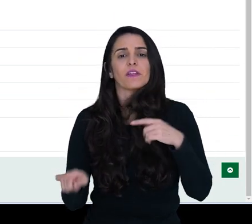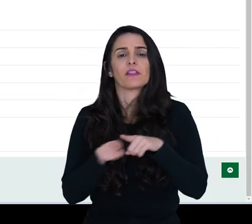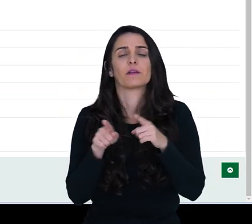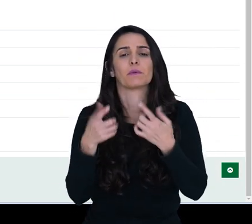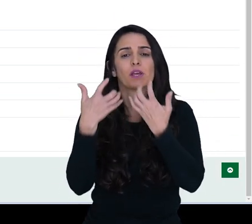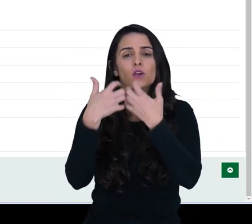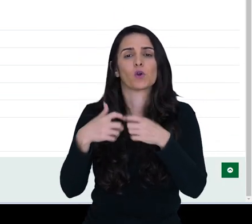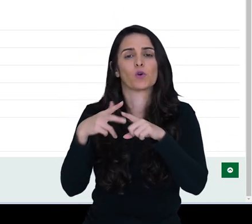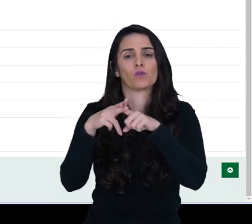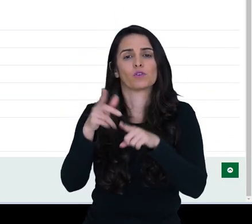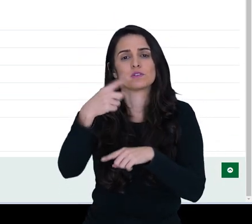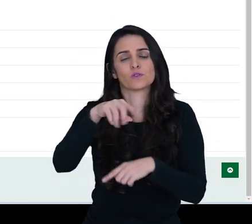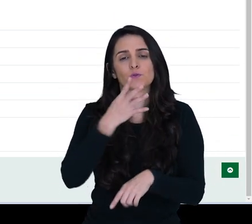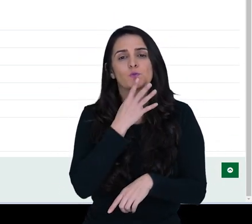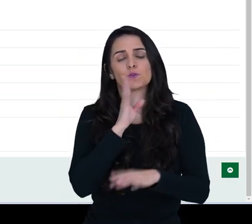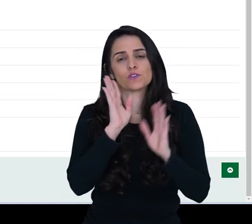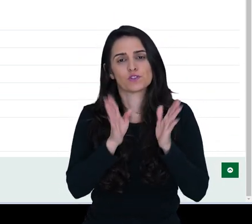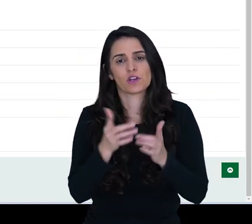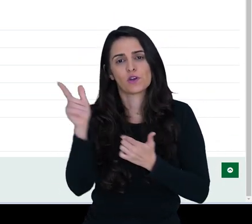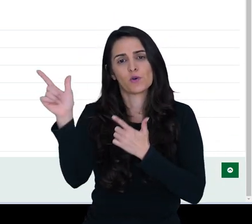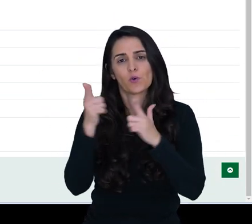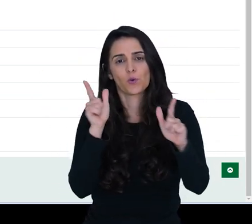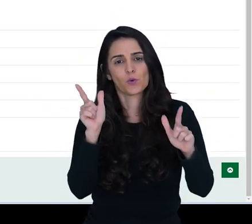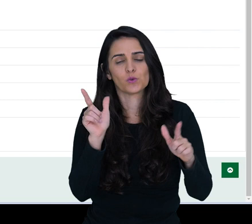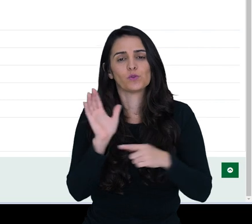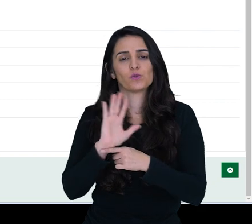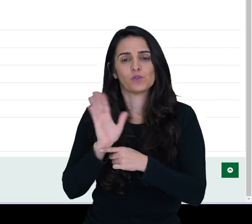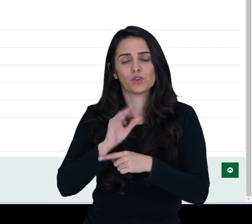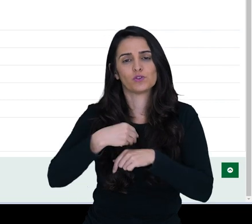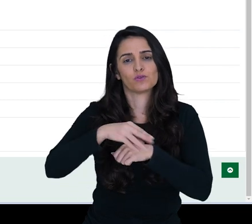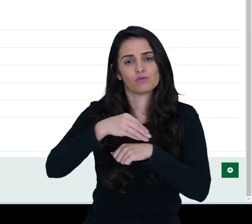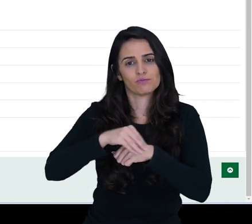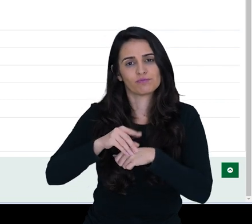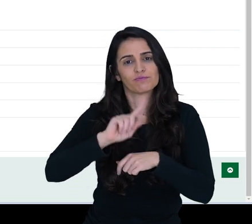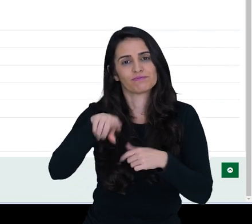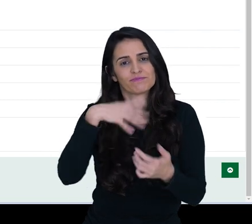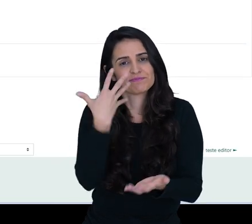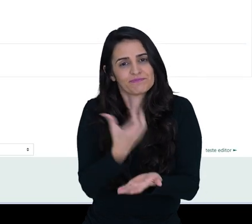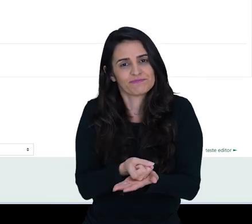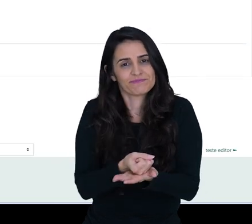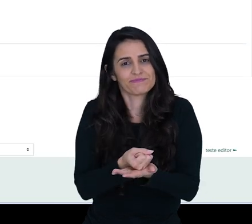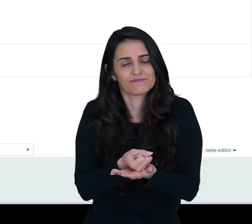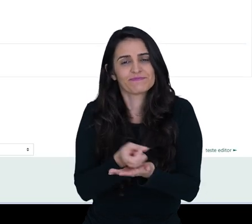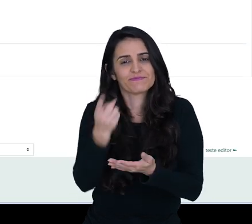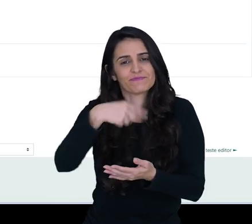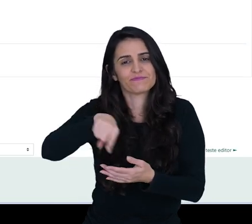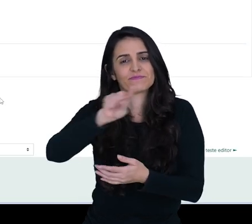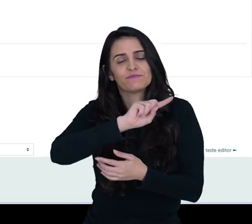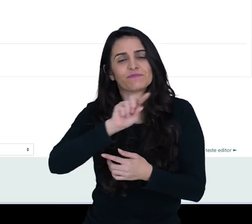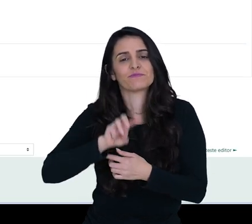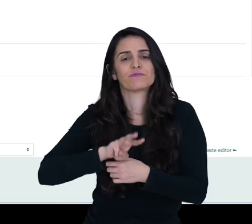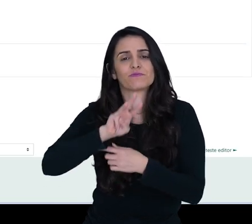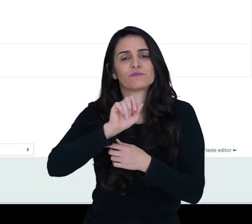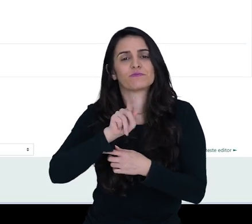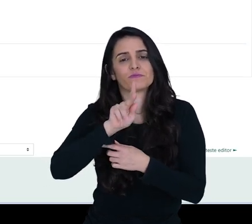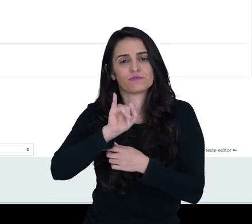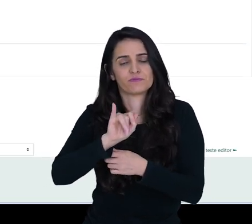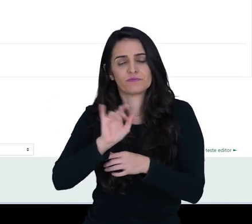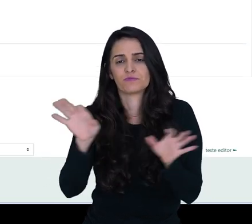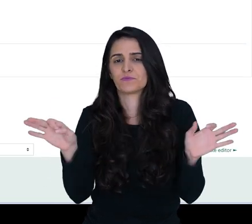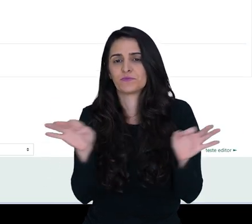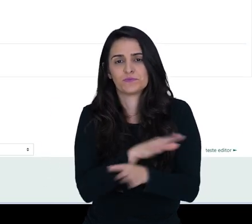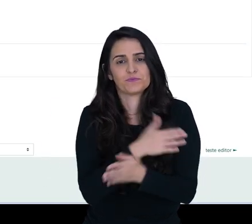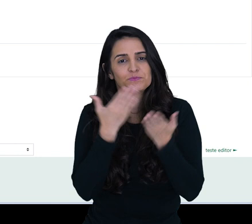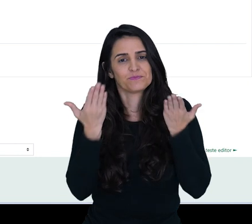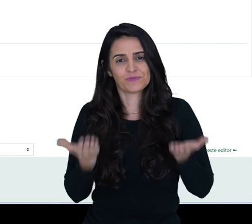comuns que você já conhece de outros tutoriais e vamos salvar a nossa Wiki e já está